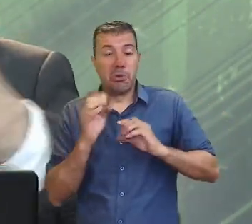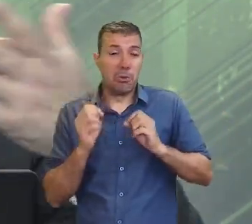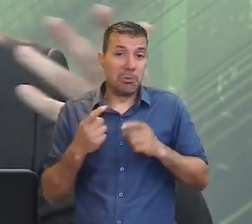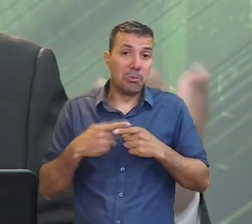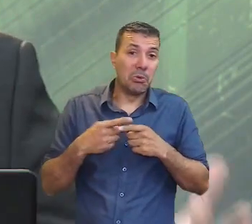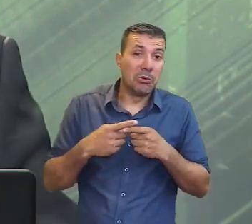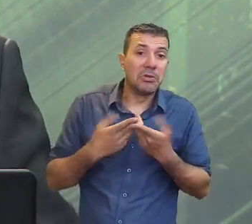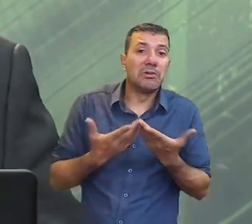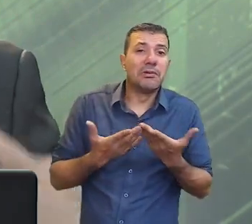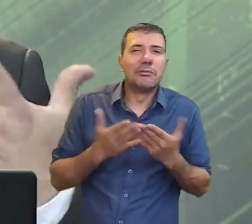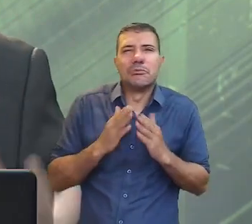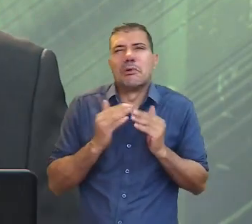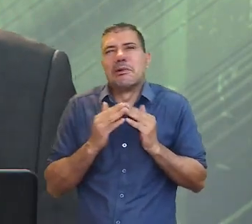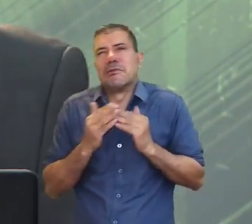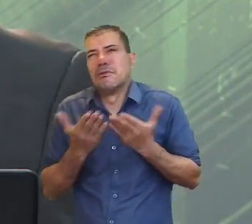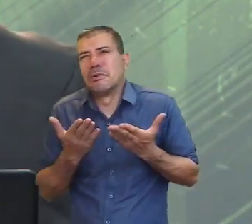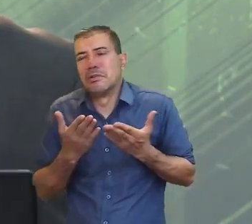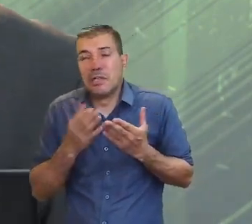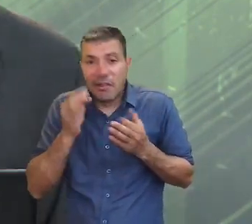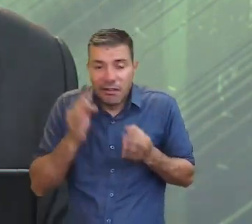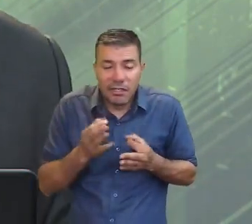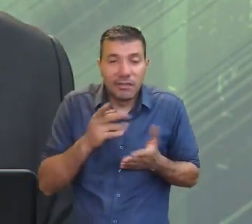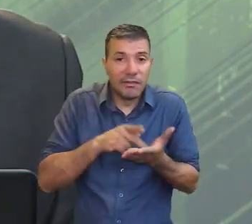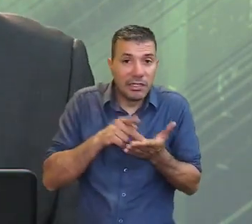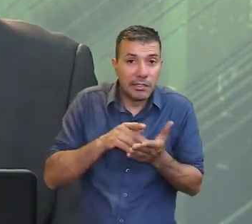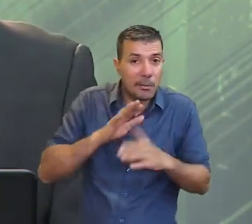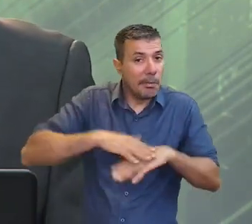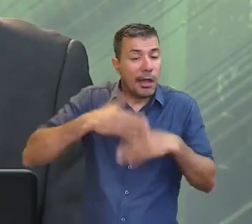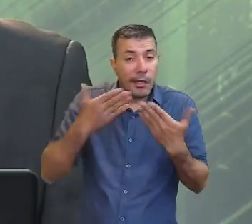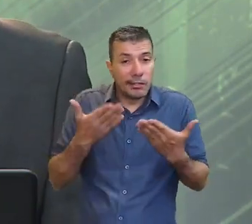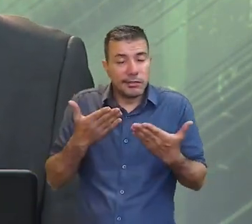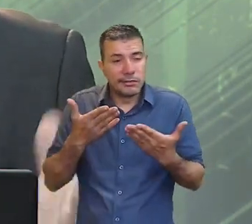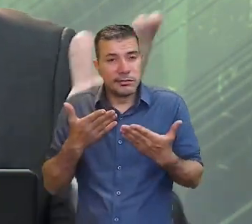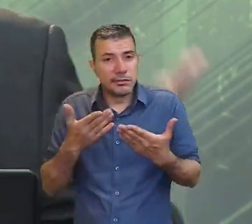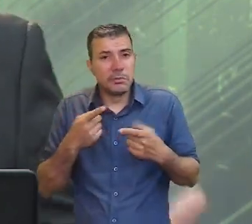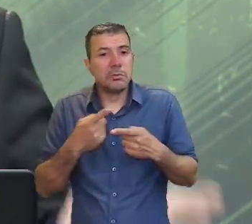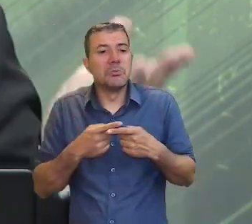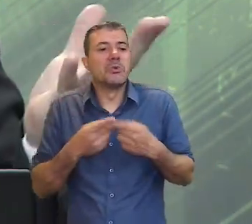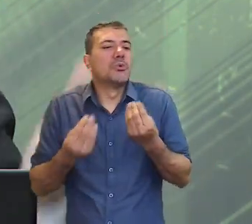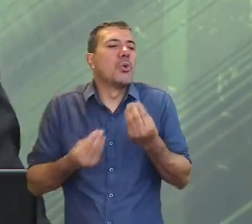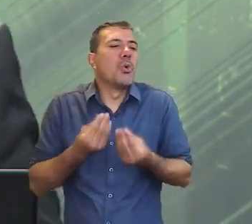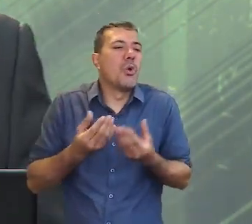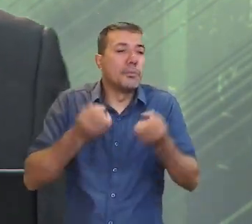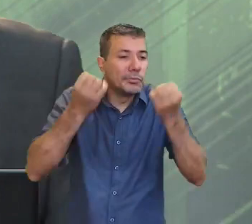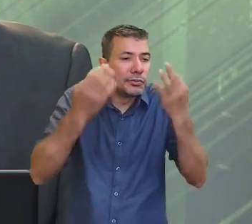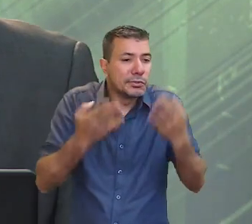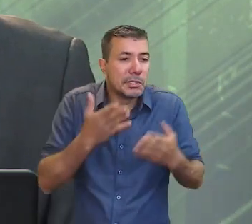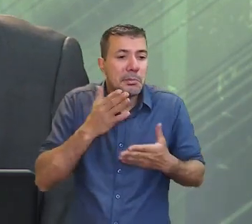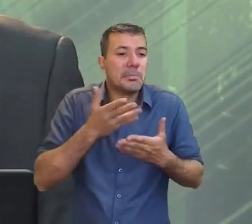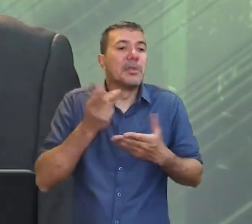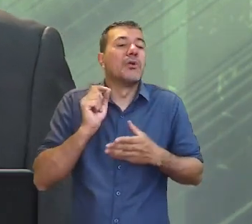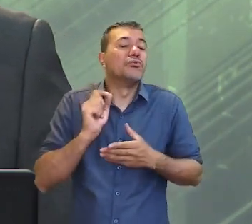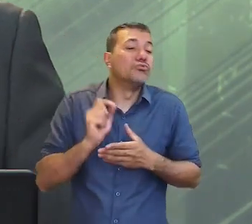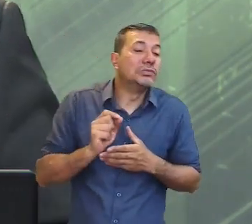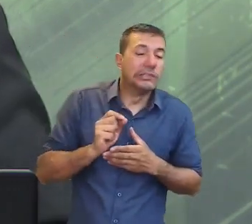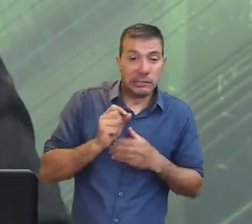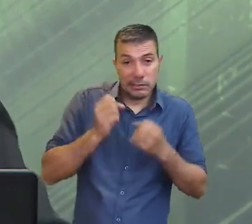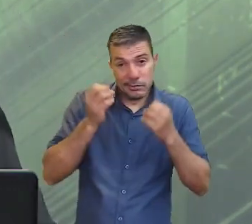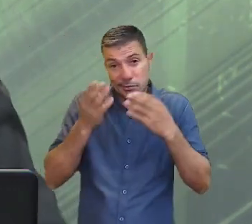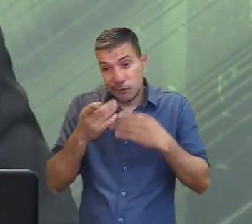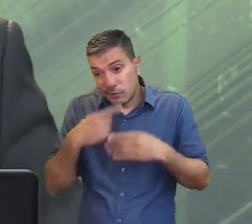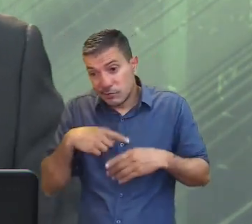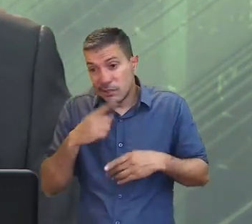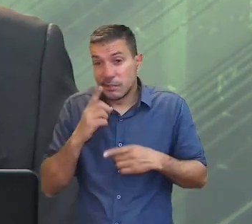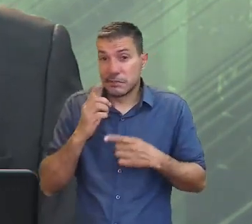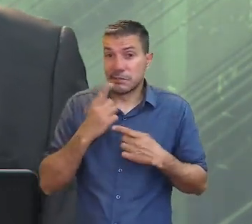Ela falou, pastor, por favor, eu estou falando sério. Eu falei, e eu mais ainda. Ela, mas como, pastor, explica direito isso? Eu quis dizer, irmã,